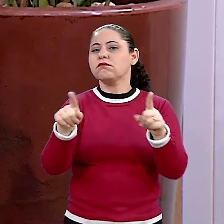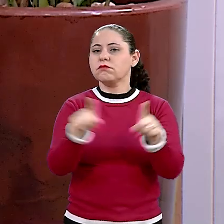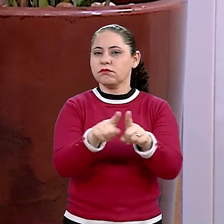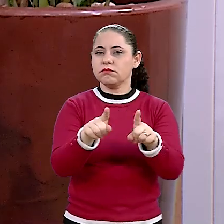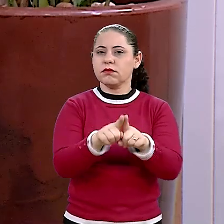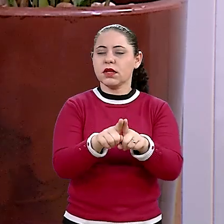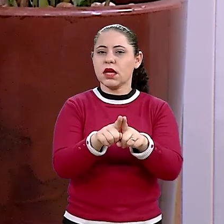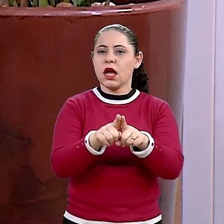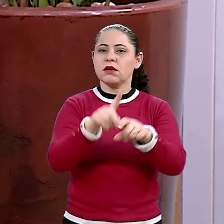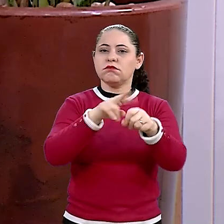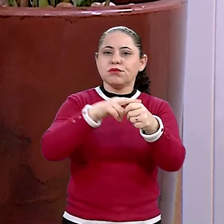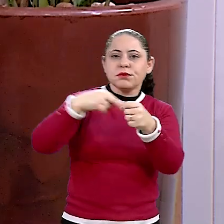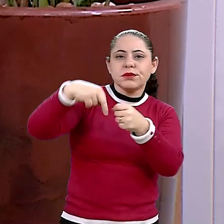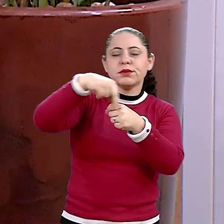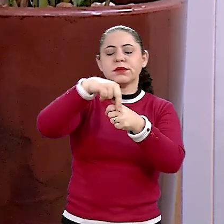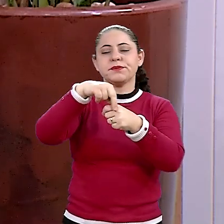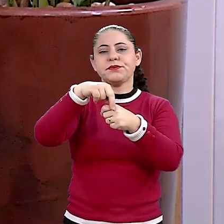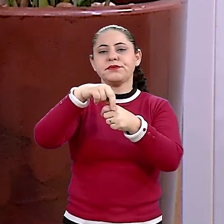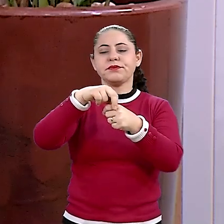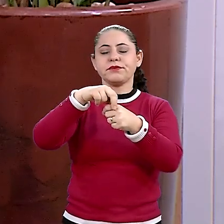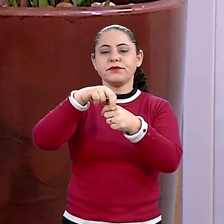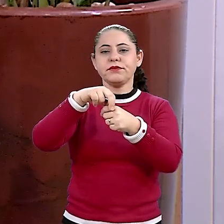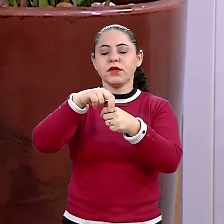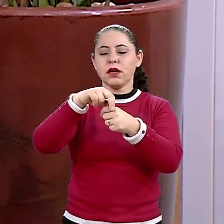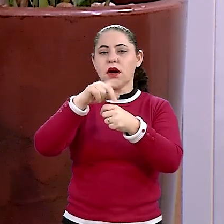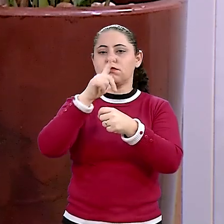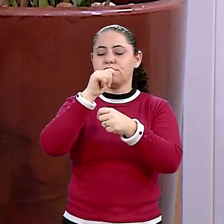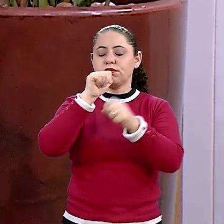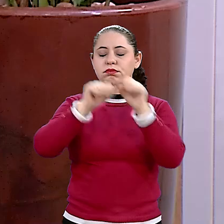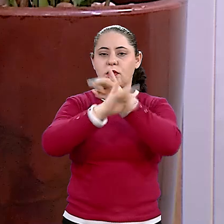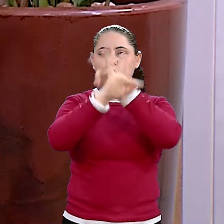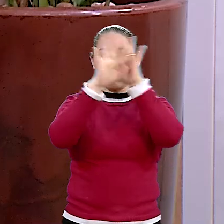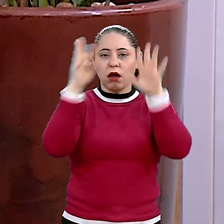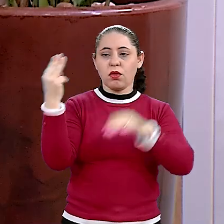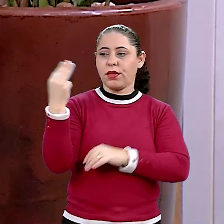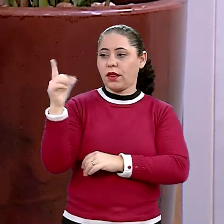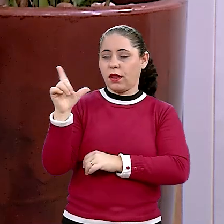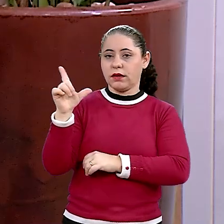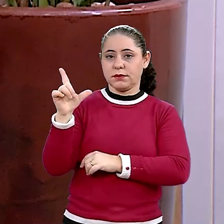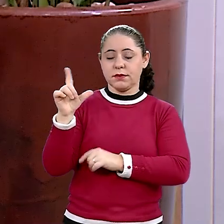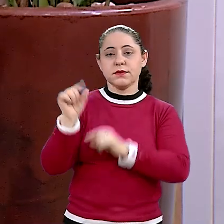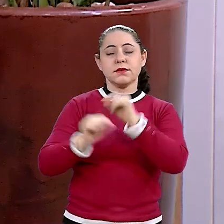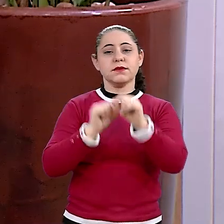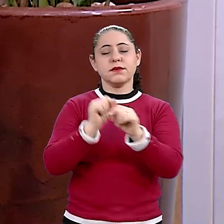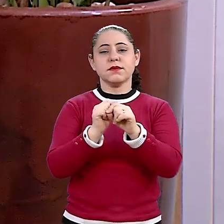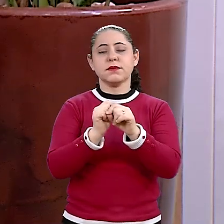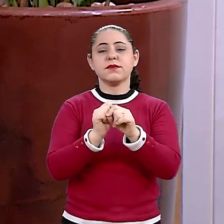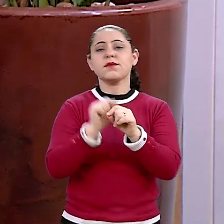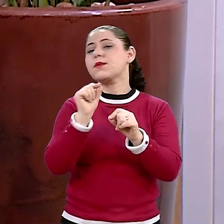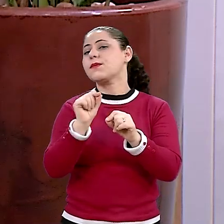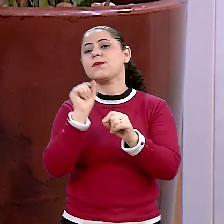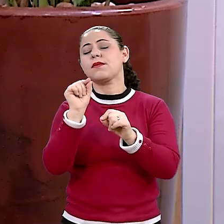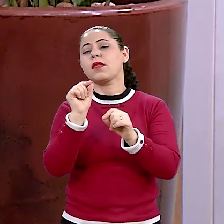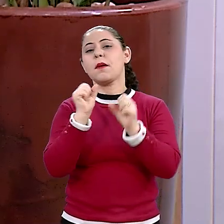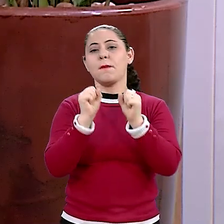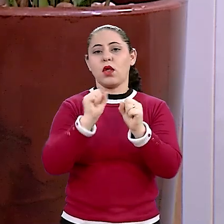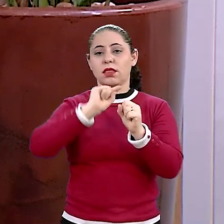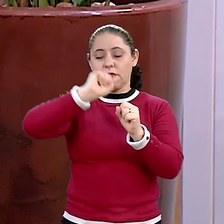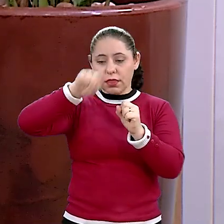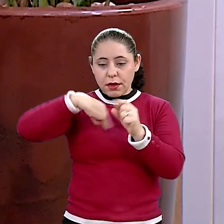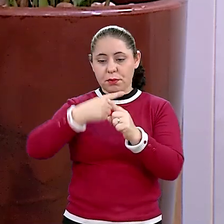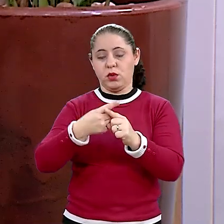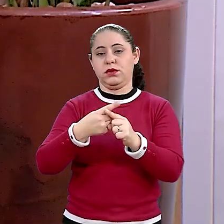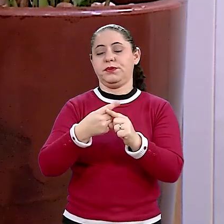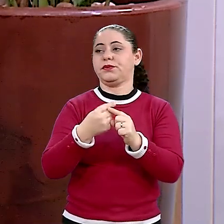para Ribas, Água Clara, Três Lagoas, no nosso estado. Ela corta horizontalmente o nosso estado. E depois de